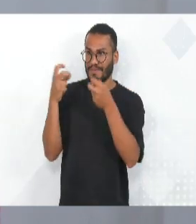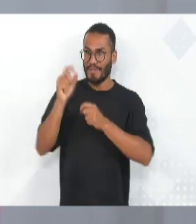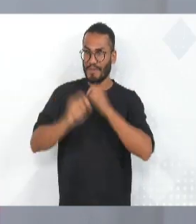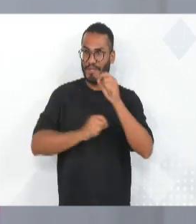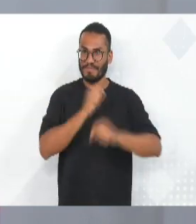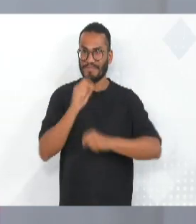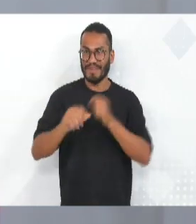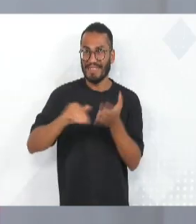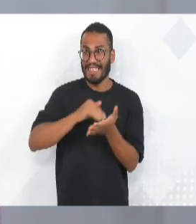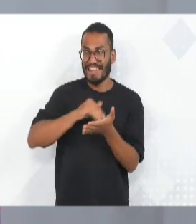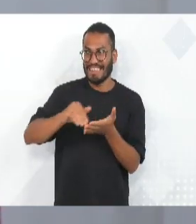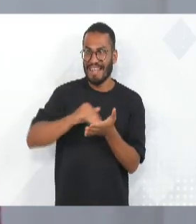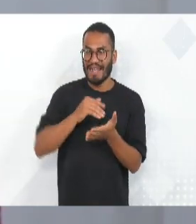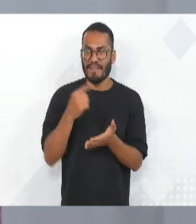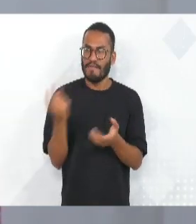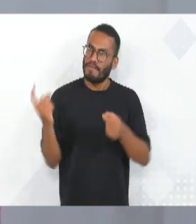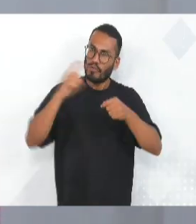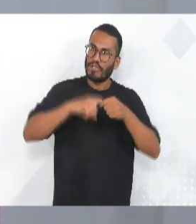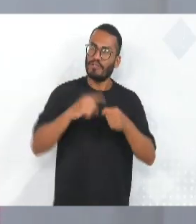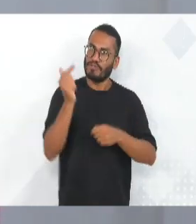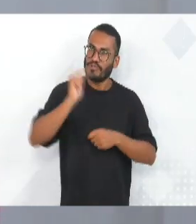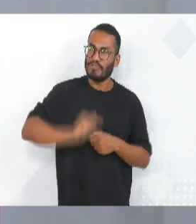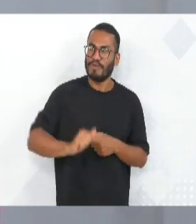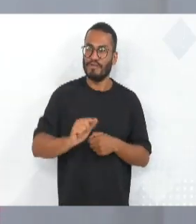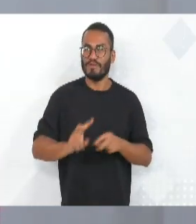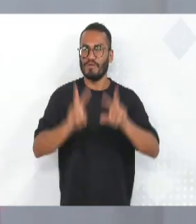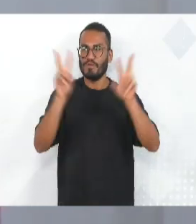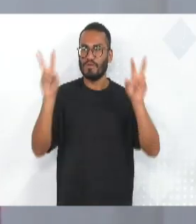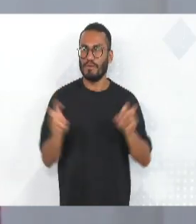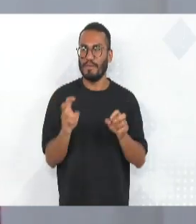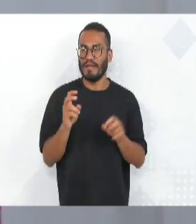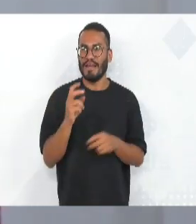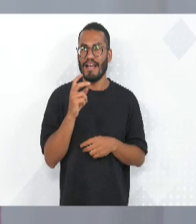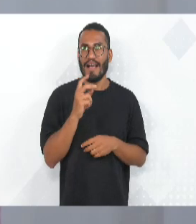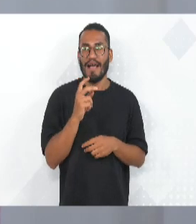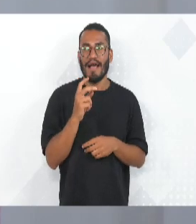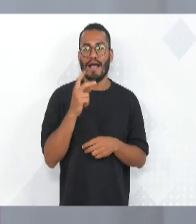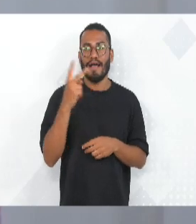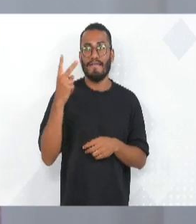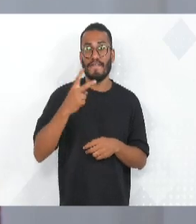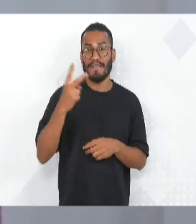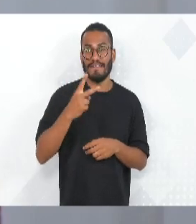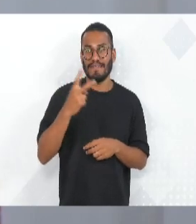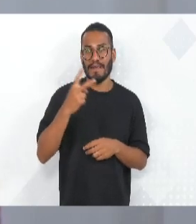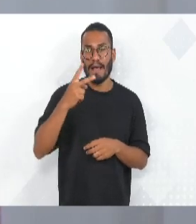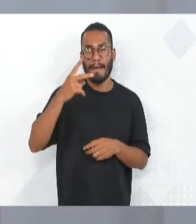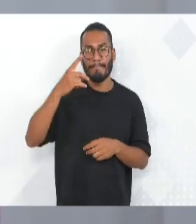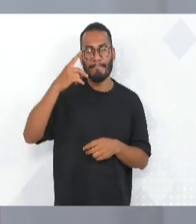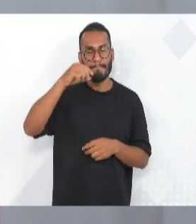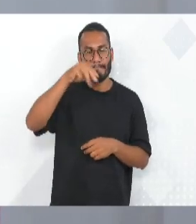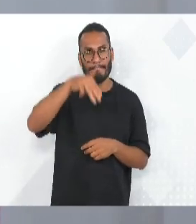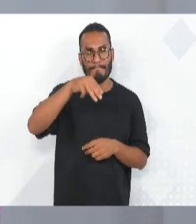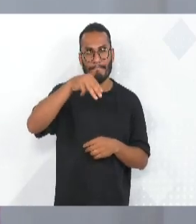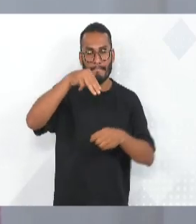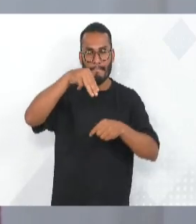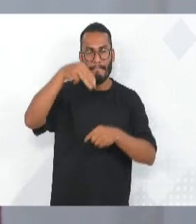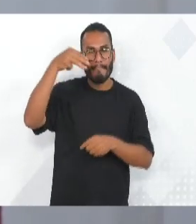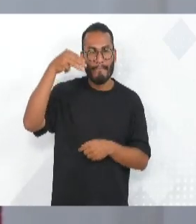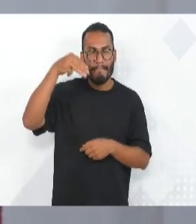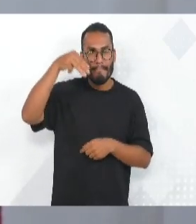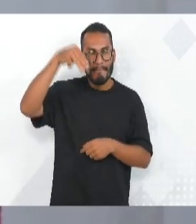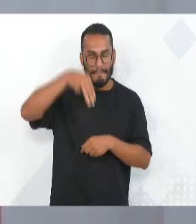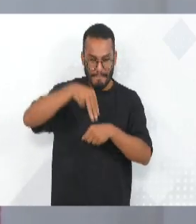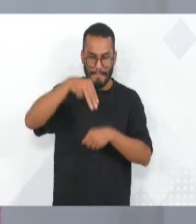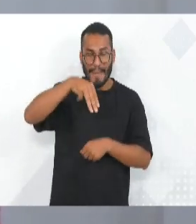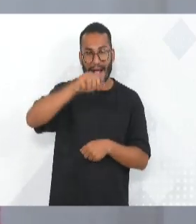secretário vi voltando aqui falando a vice-prefeita Maria Regina mas visita só não basta acho que tem